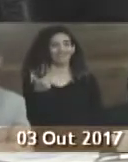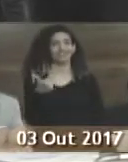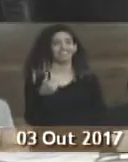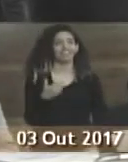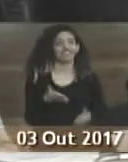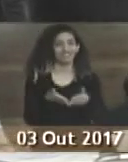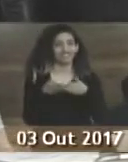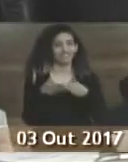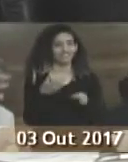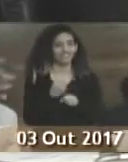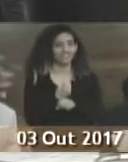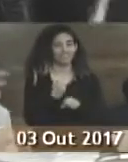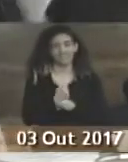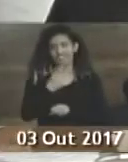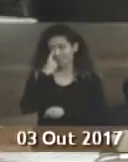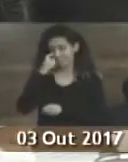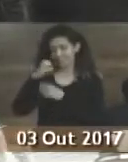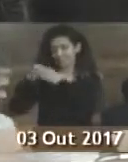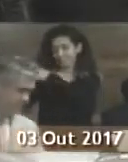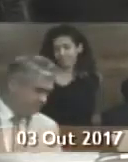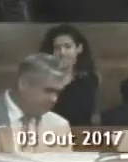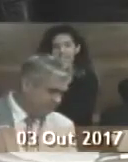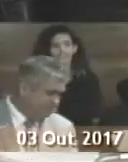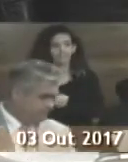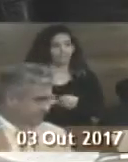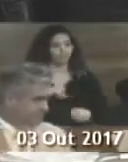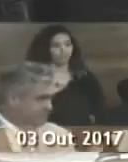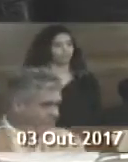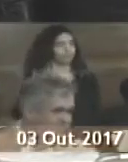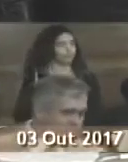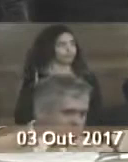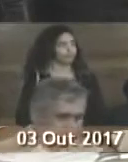construção de uma caçamba de lixo na Travessa São Francisco, no bairro Japuíba.